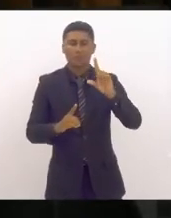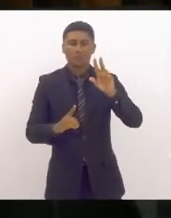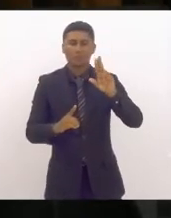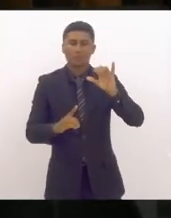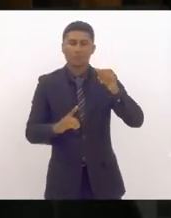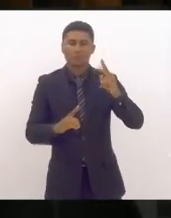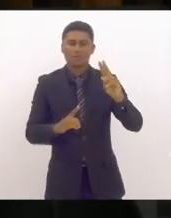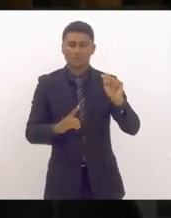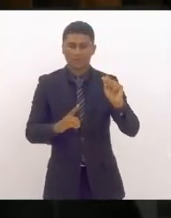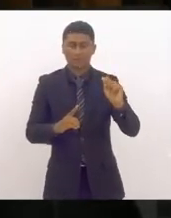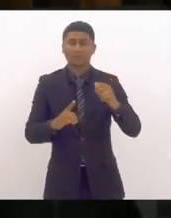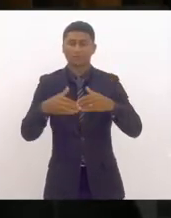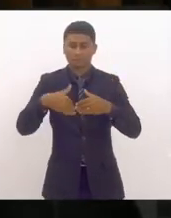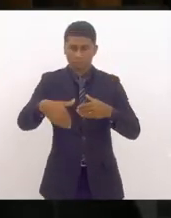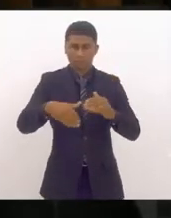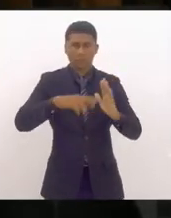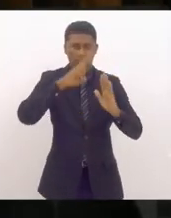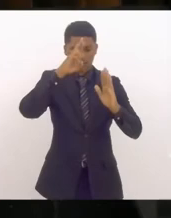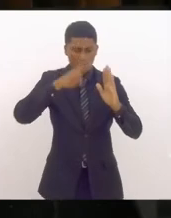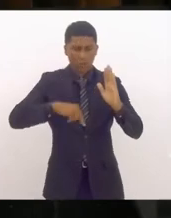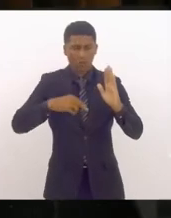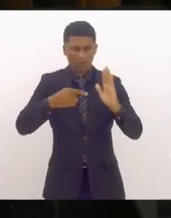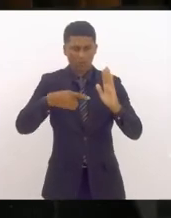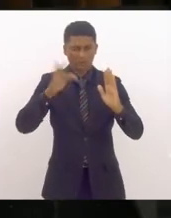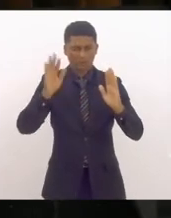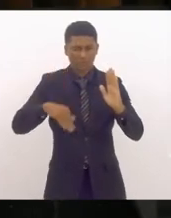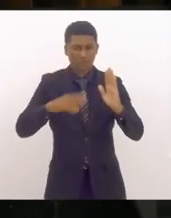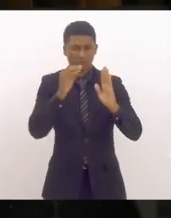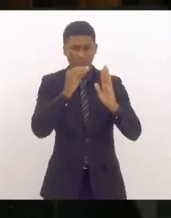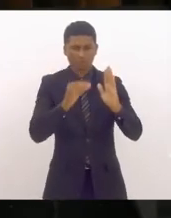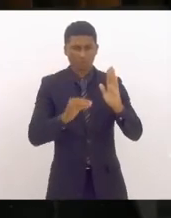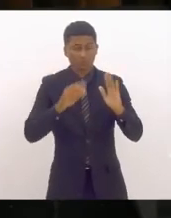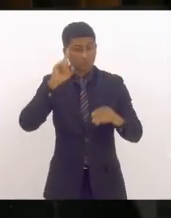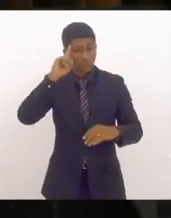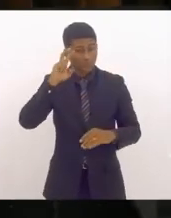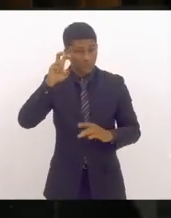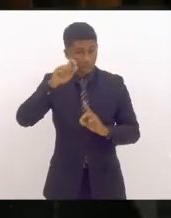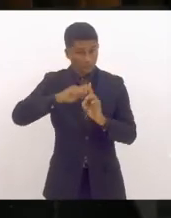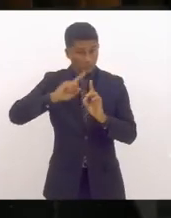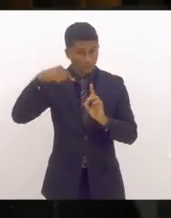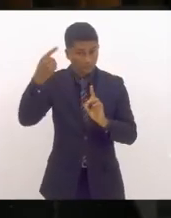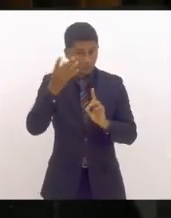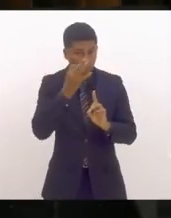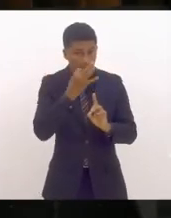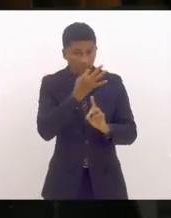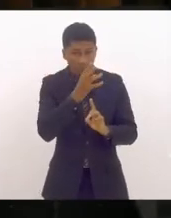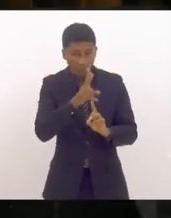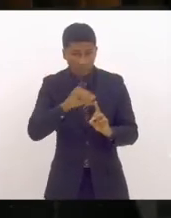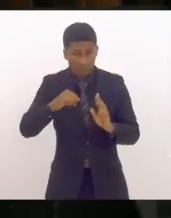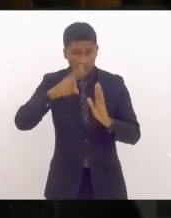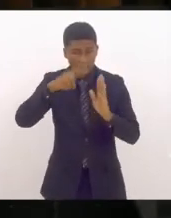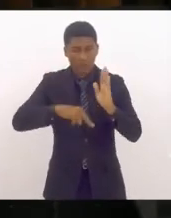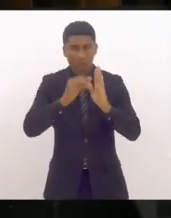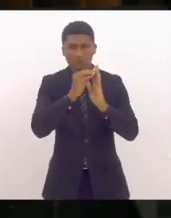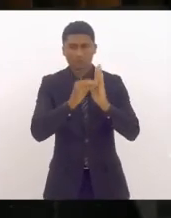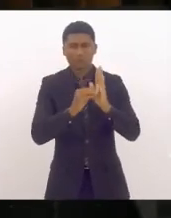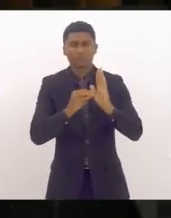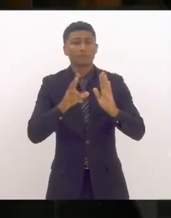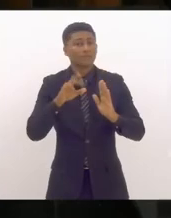se discutir o relatório final no dia 5 do mês vindouro, até